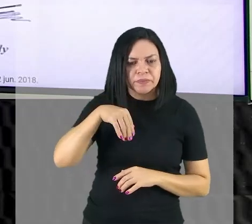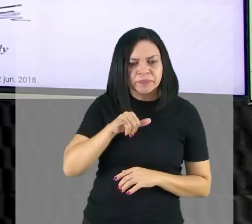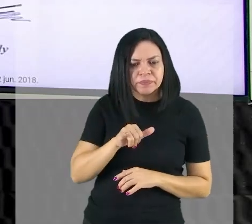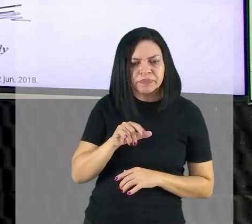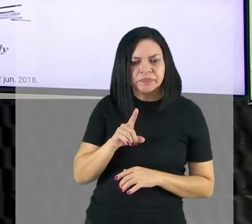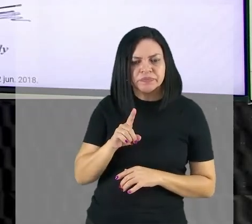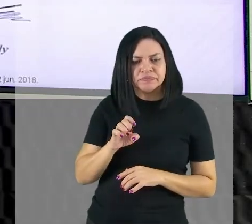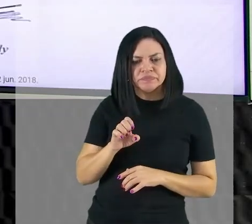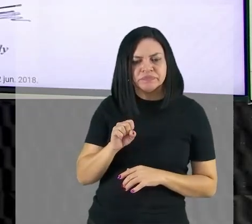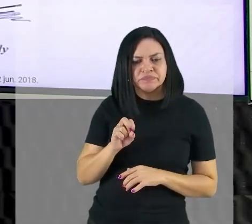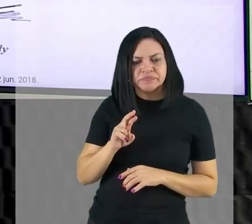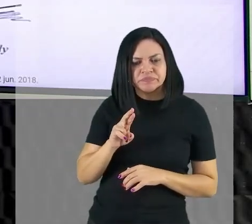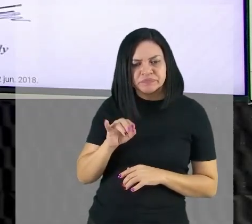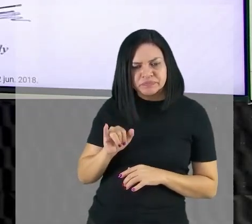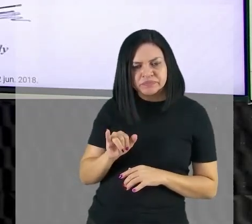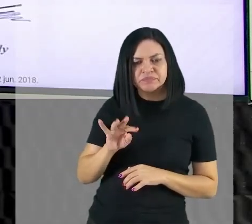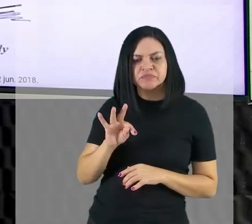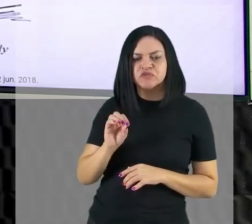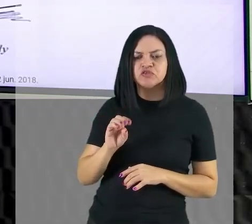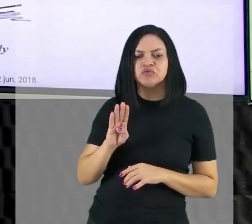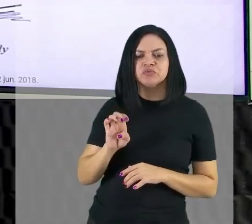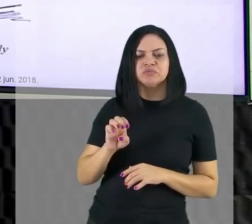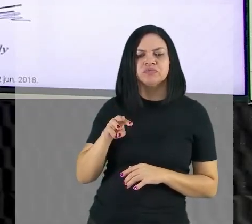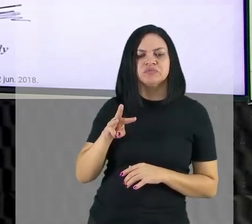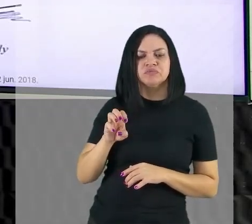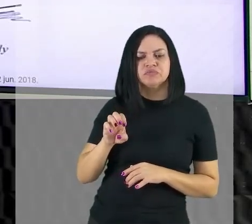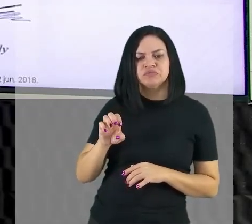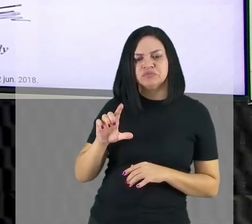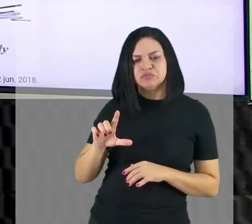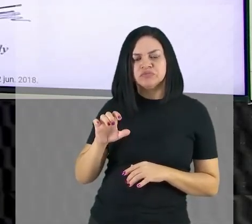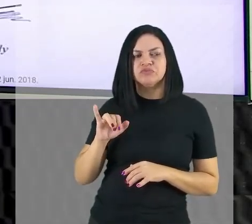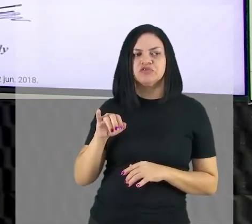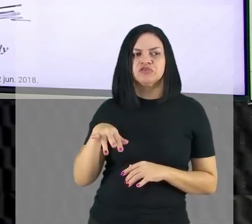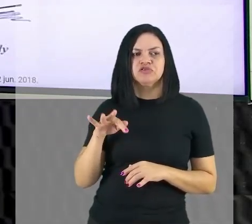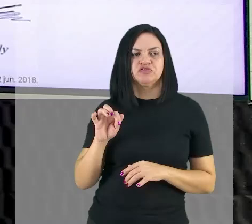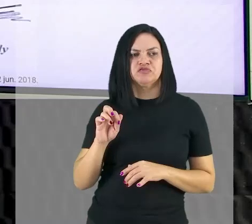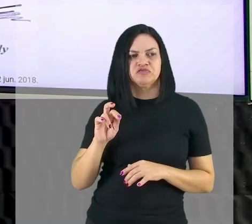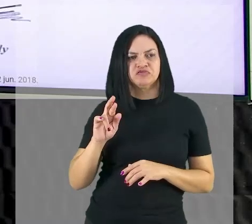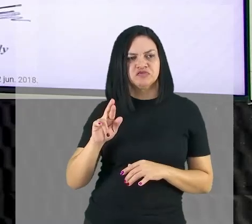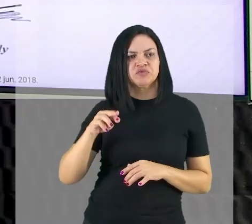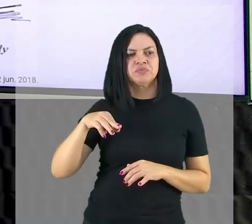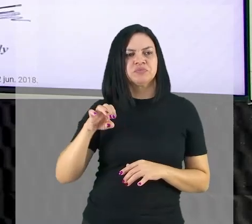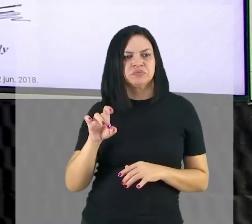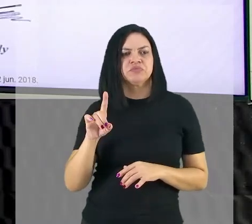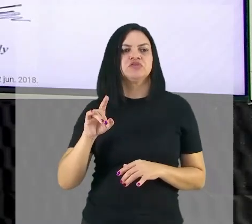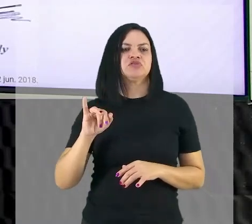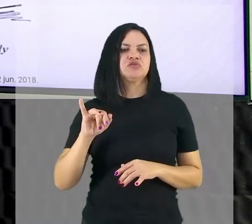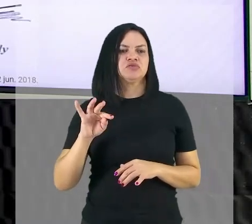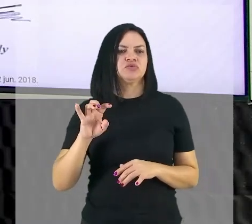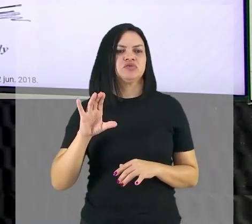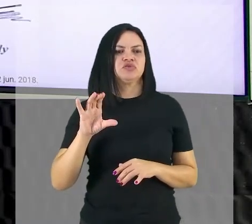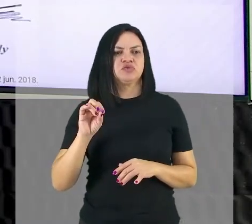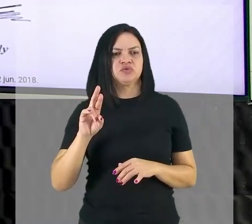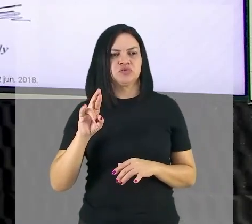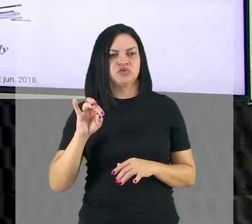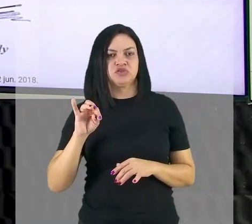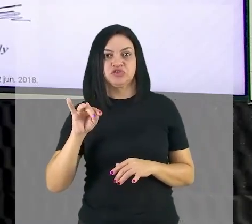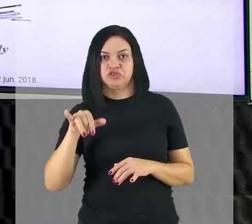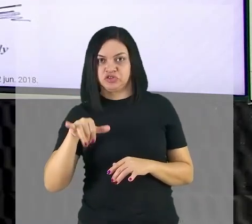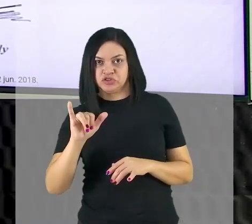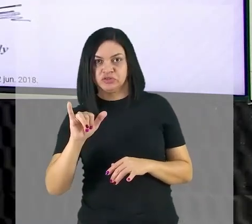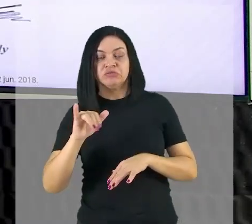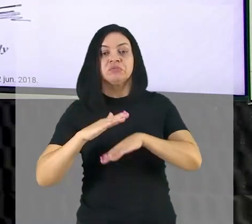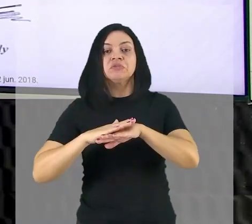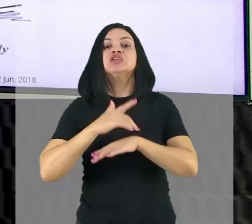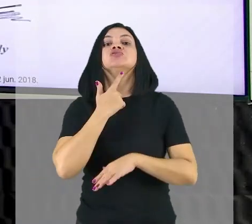well informed is currently at odds with my desire to remain sane. Meu desejo